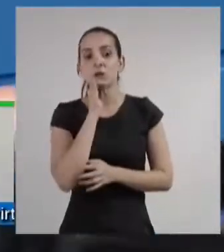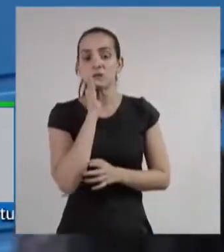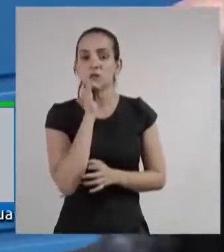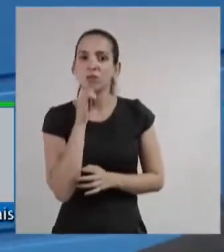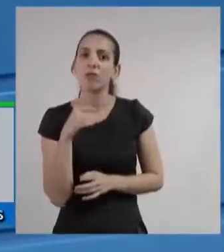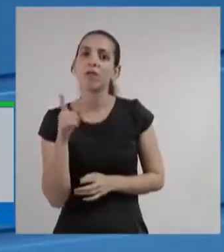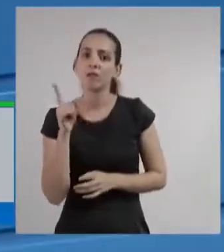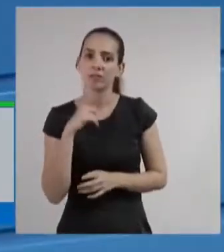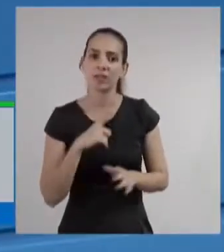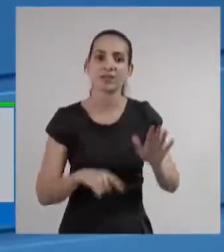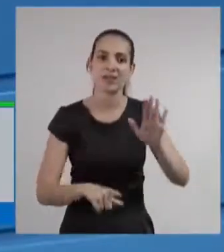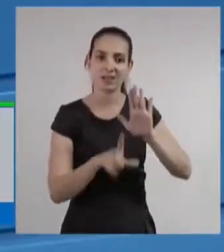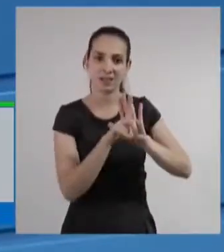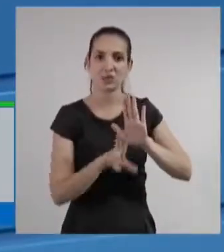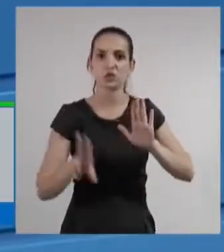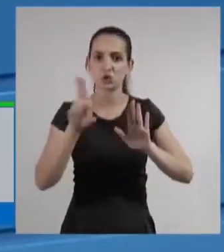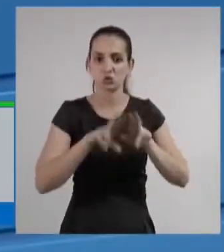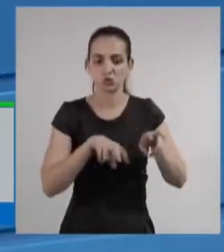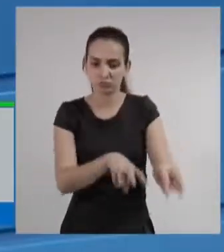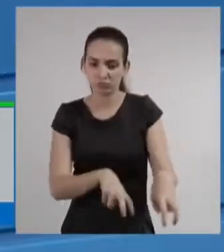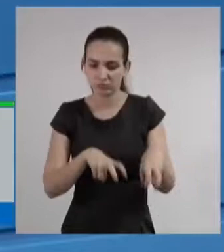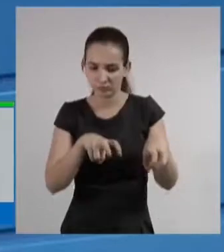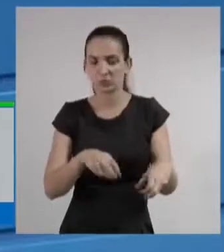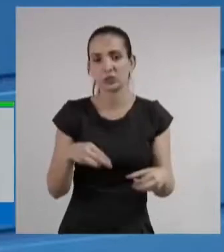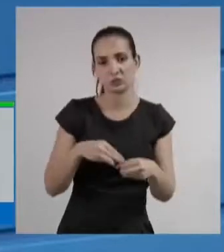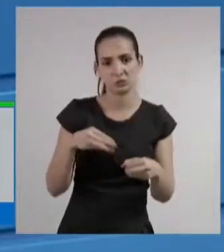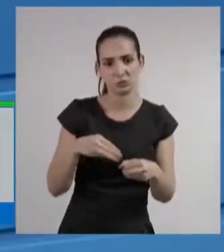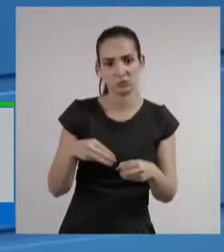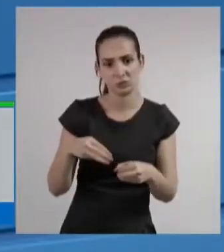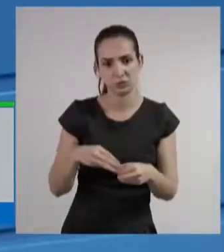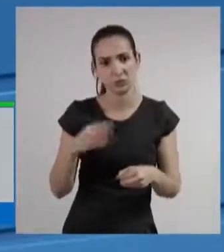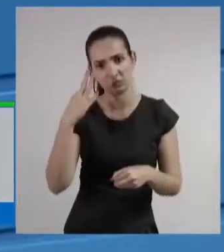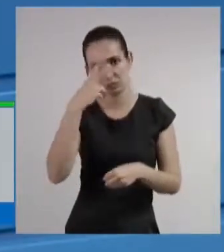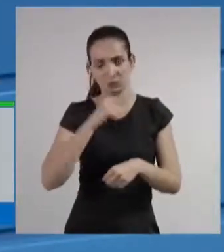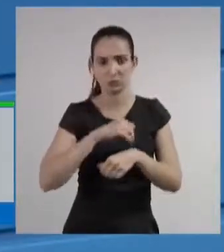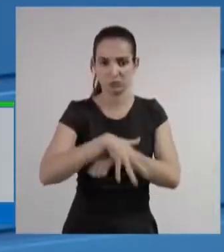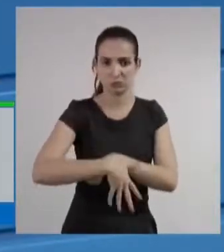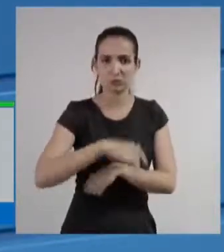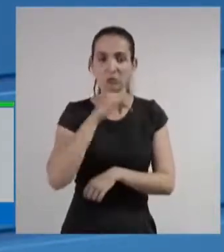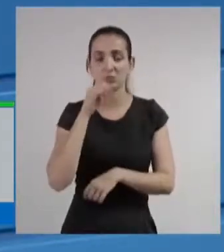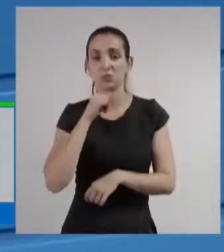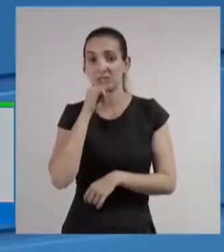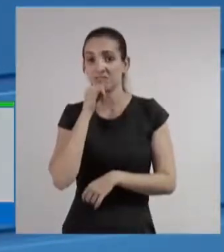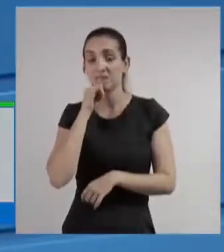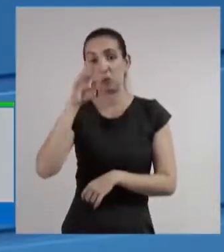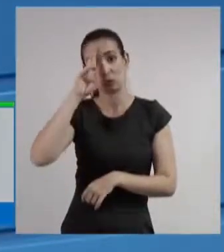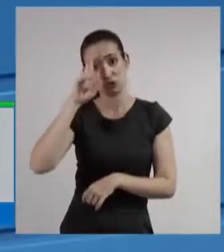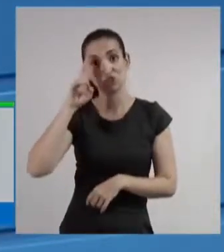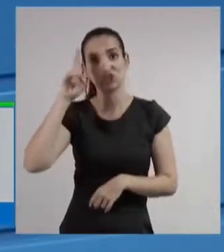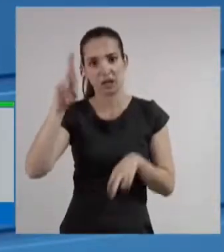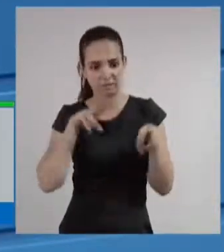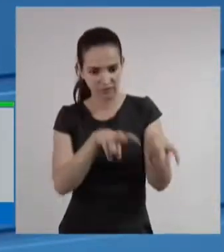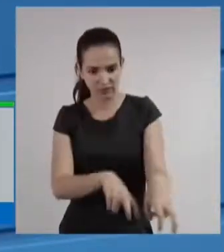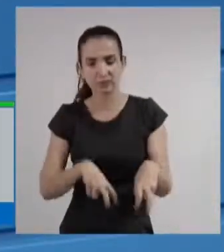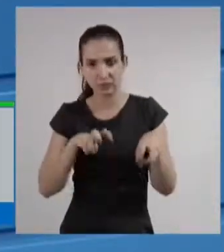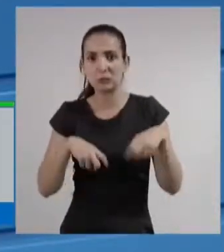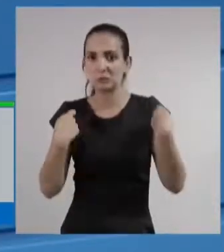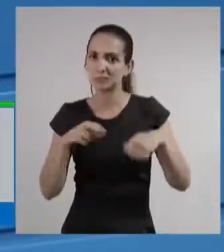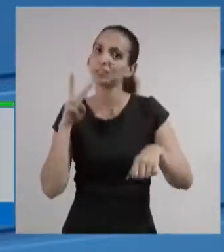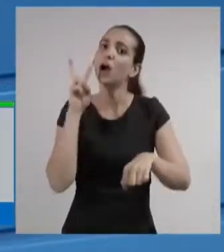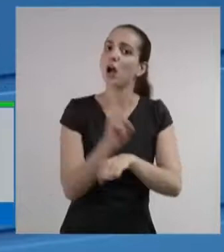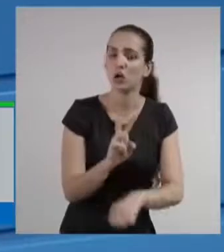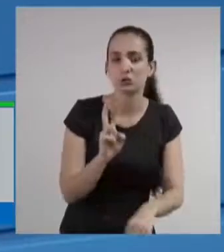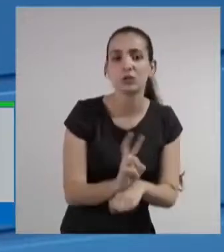do município de Bonito. O produtor rural tem que colaborar, o turismo tem que colaborar, mas,